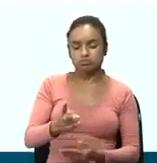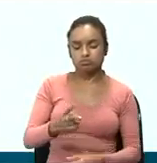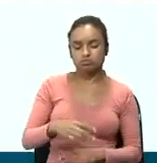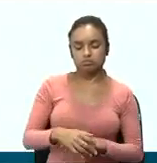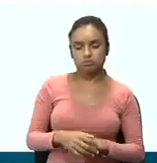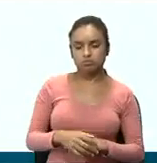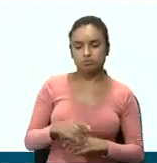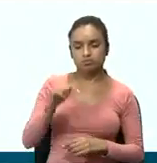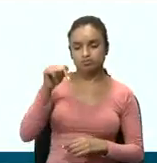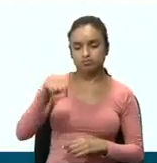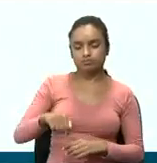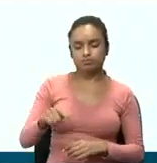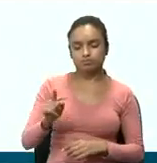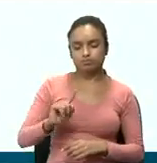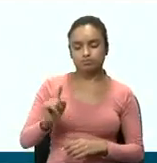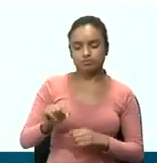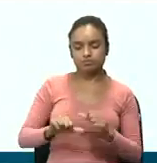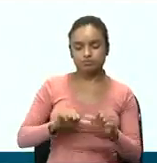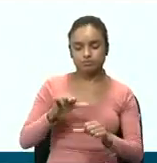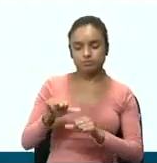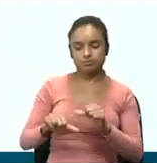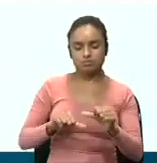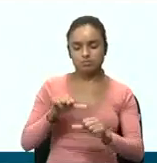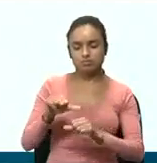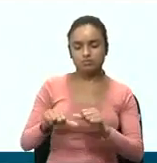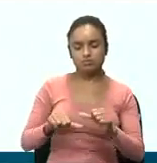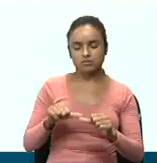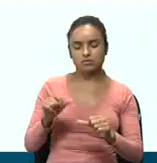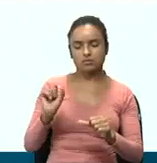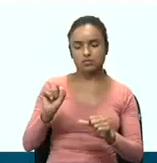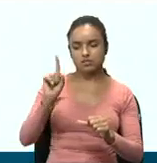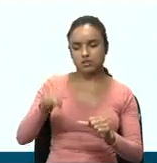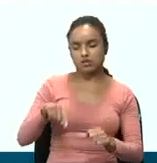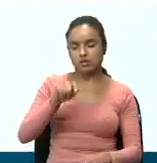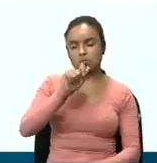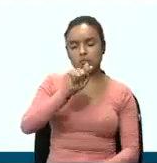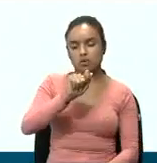a quantidade. Então, eu tenho, nesse caso, o quê? Que o A